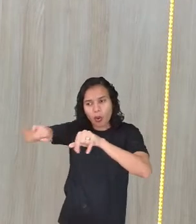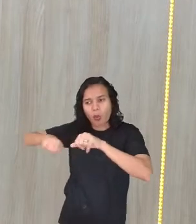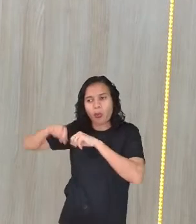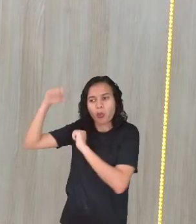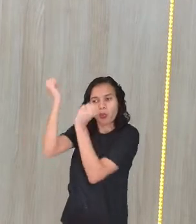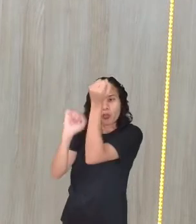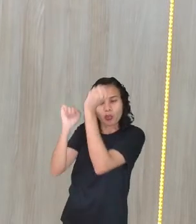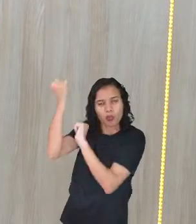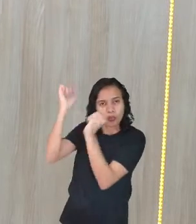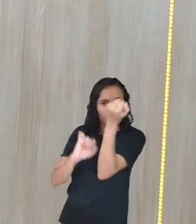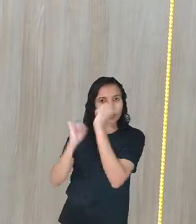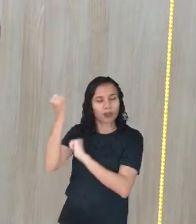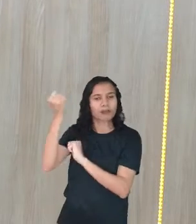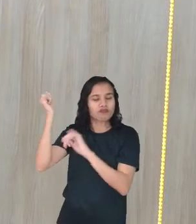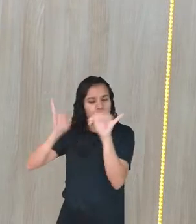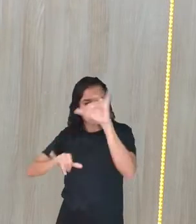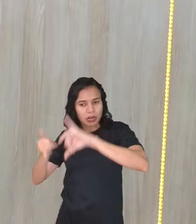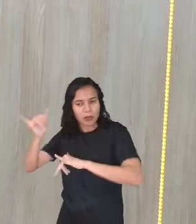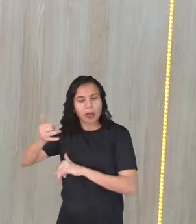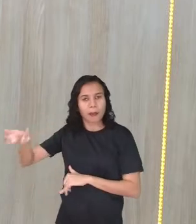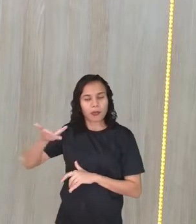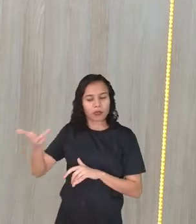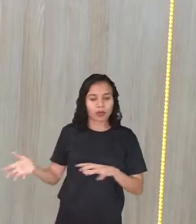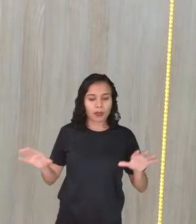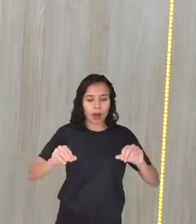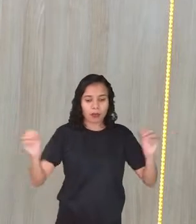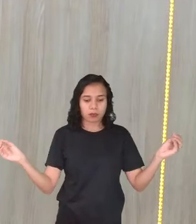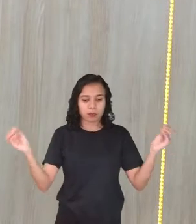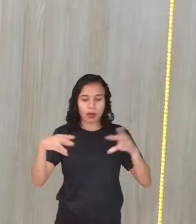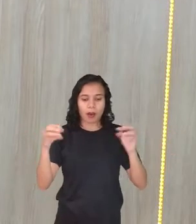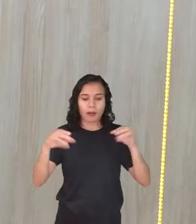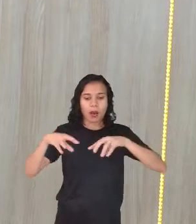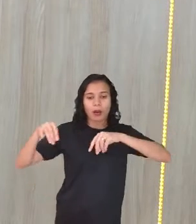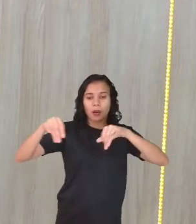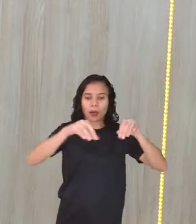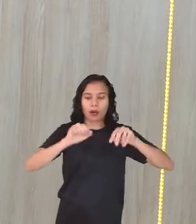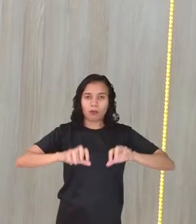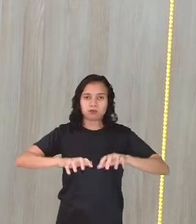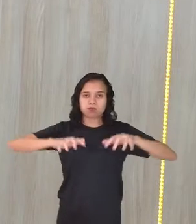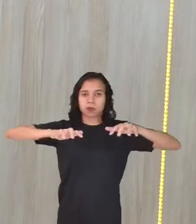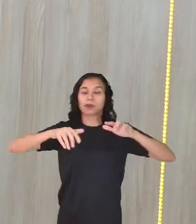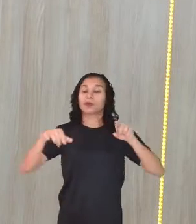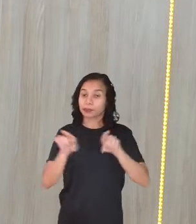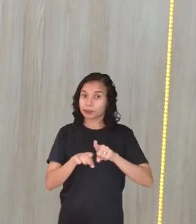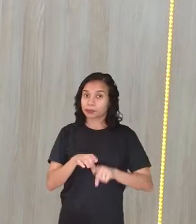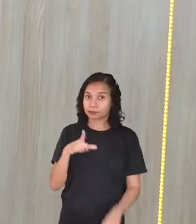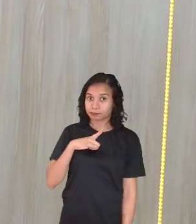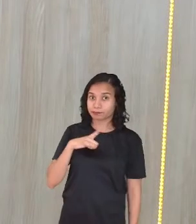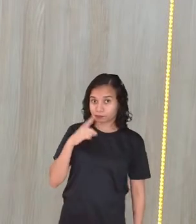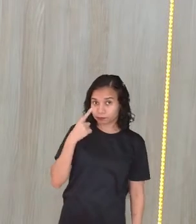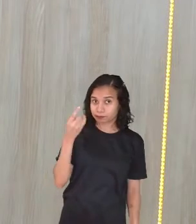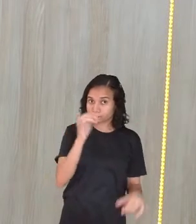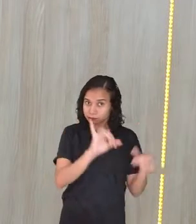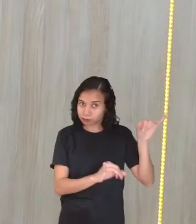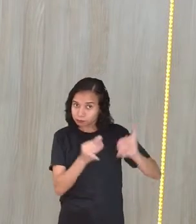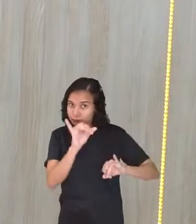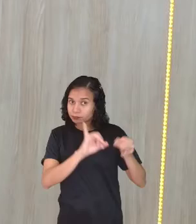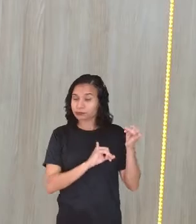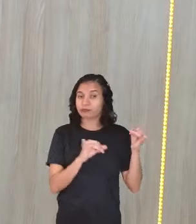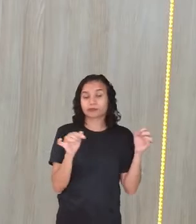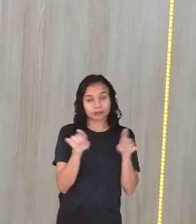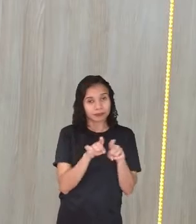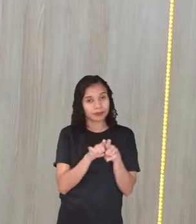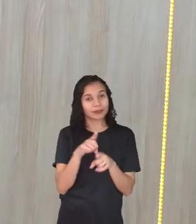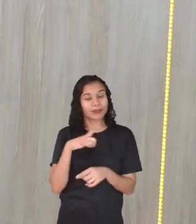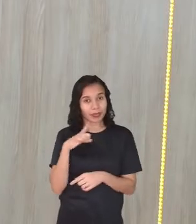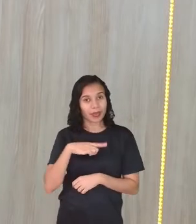indústria, né? A questão aí de quimicamente produzido. Mas aí a gente vai ver também que na matéria orgânica também tem química, né? Tem também